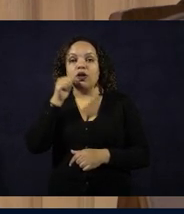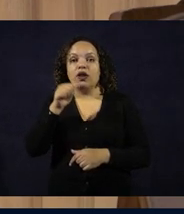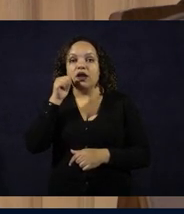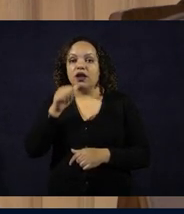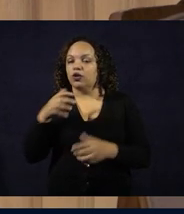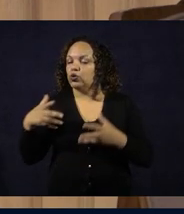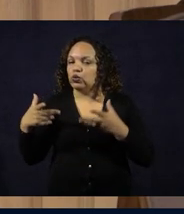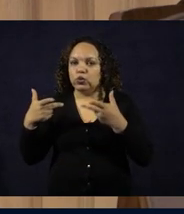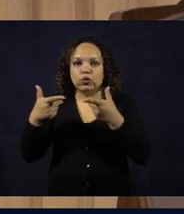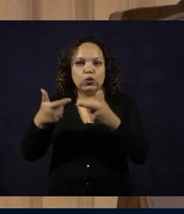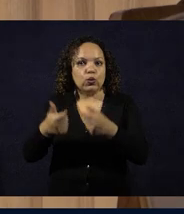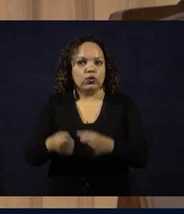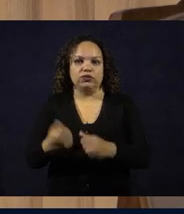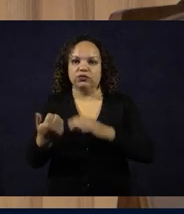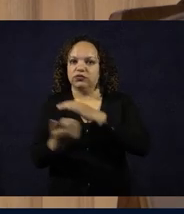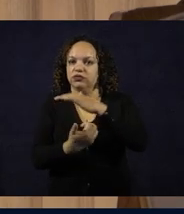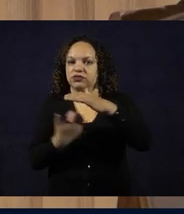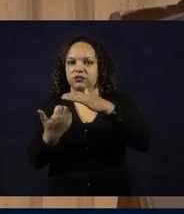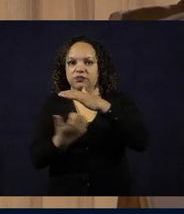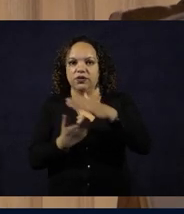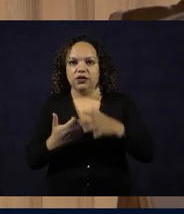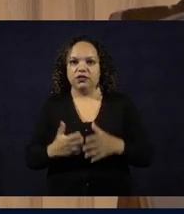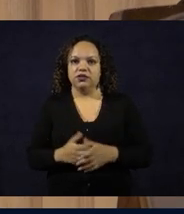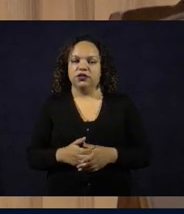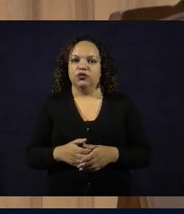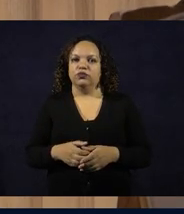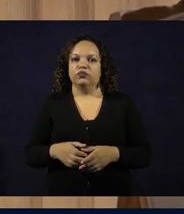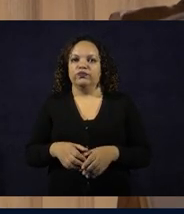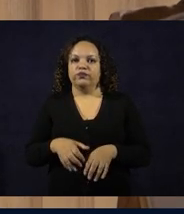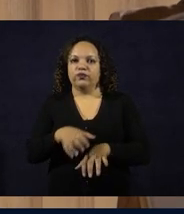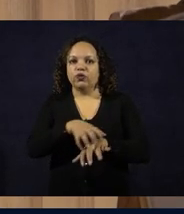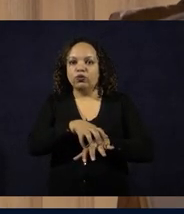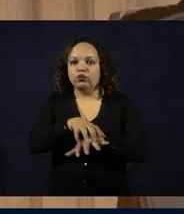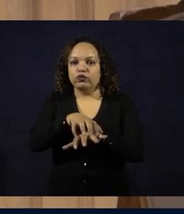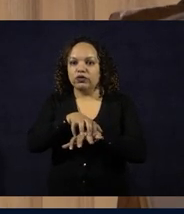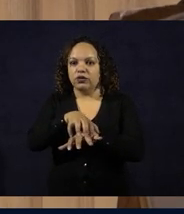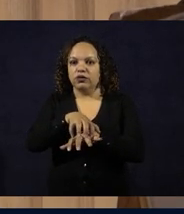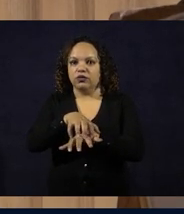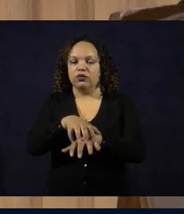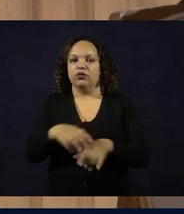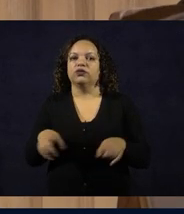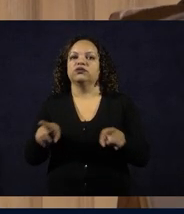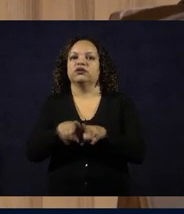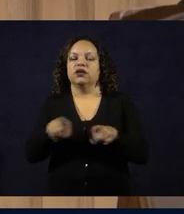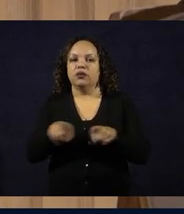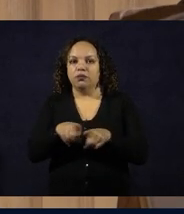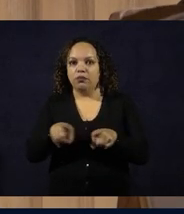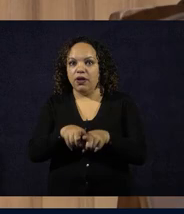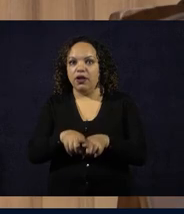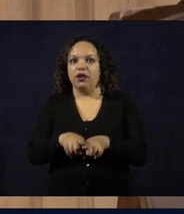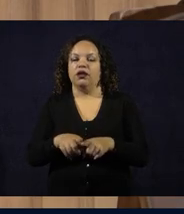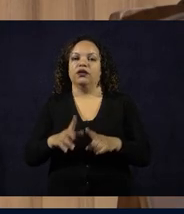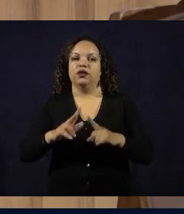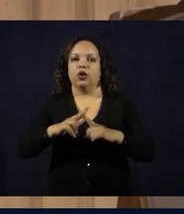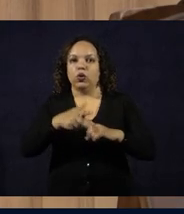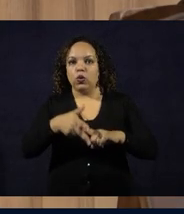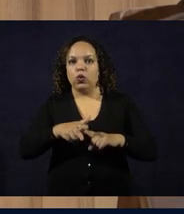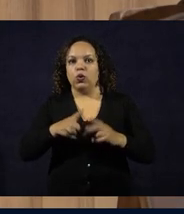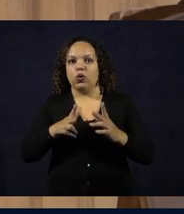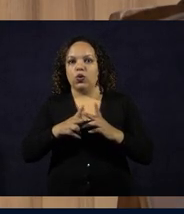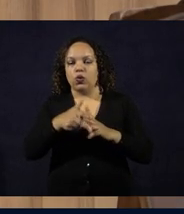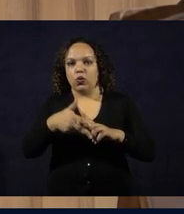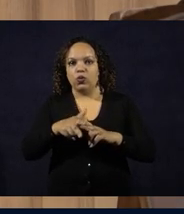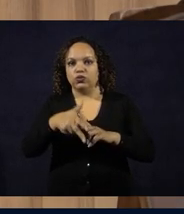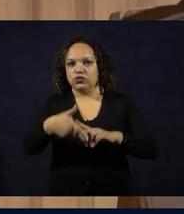em todas as nossas áreas nos tratores na oficina mecânica é